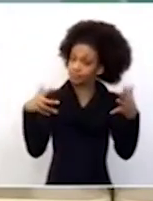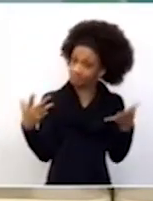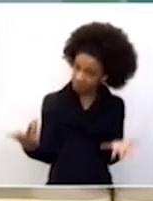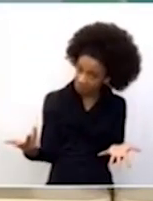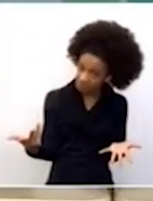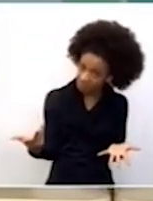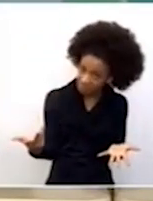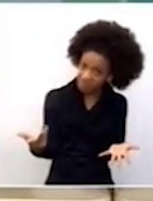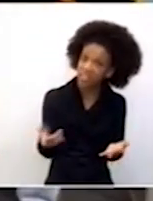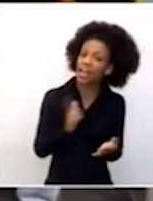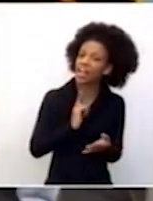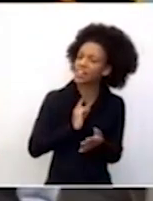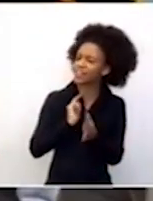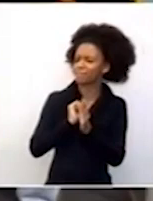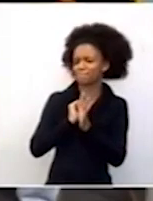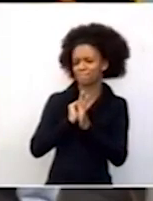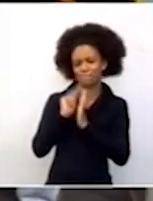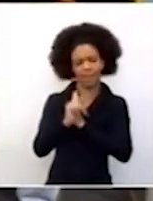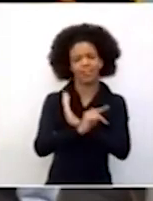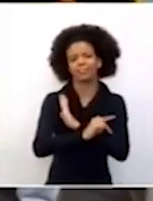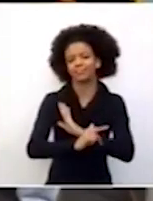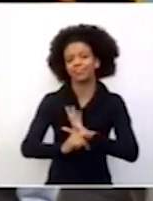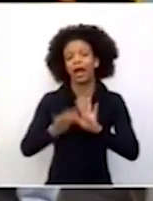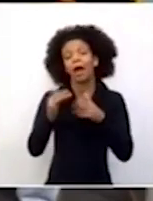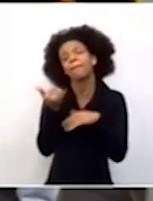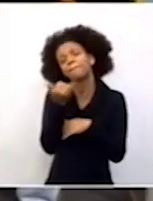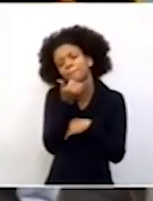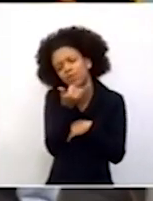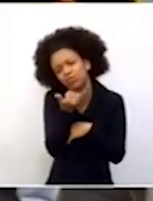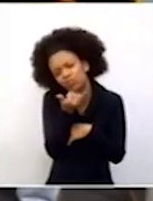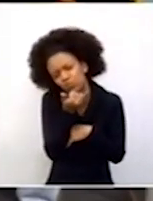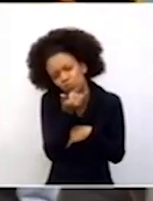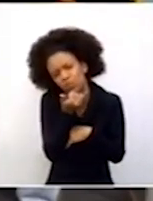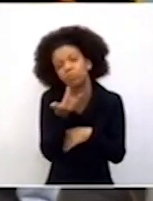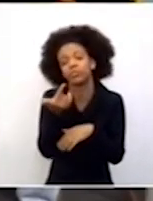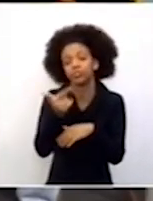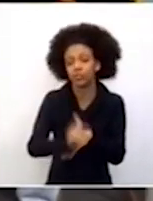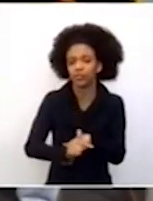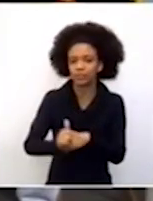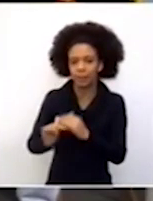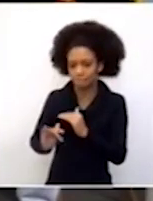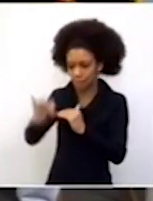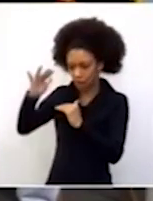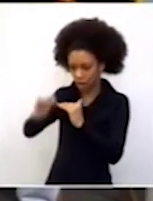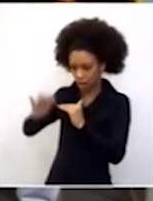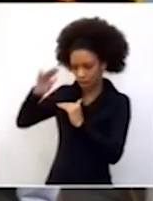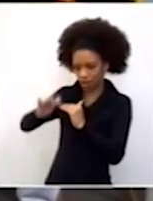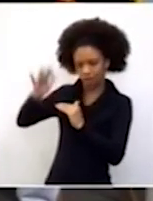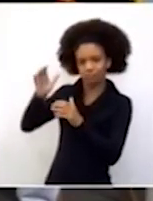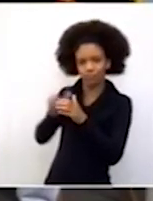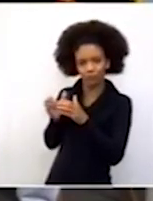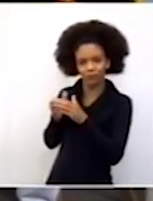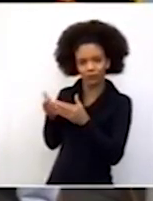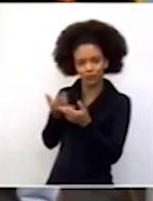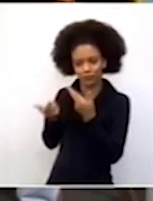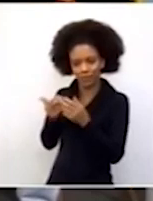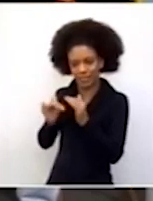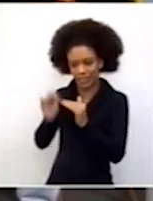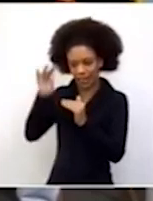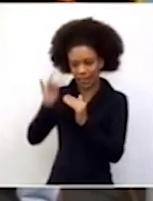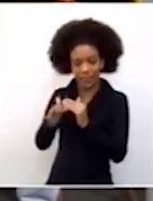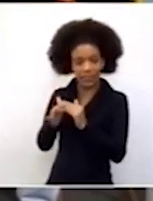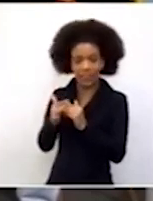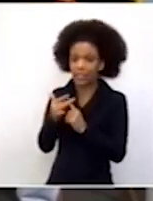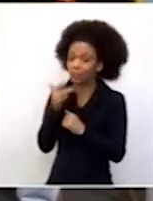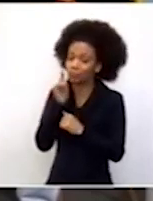temos mais outras contribuições aqui. Peço desculpa novamente, é que sobe muito rápido aqui, que eu não consegui pegar os nomes.